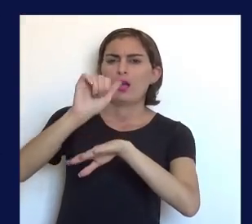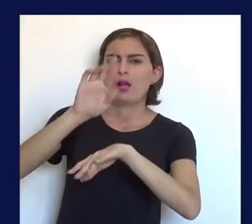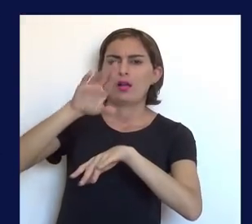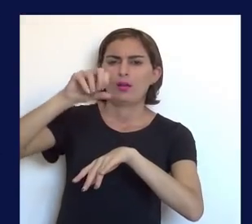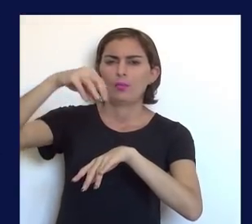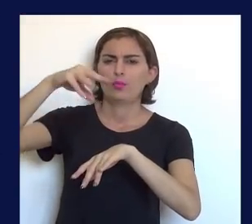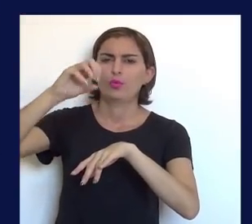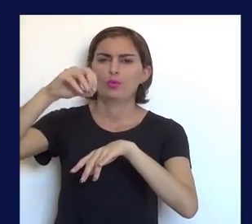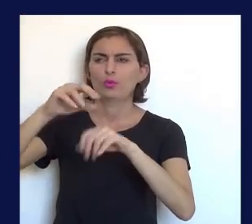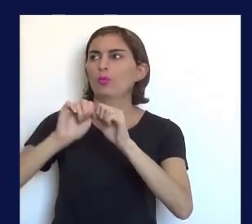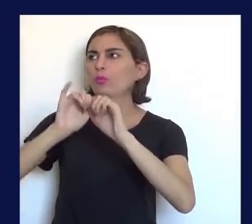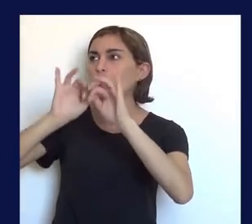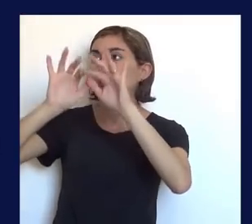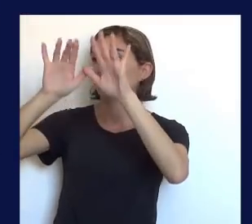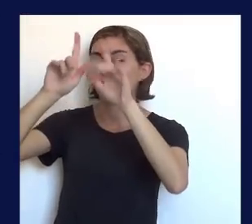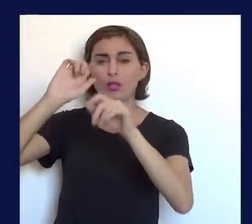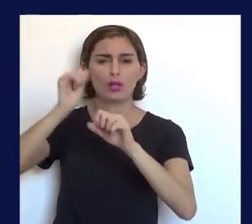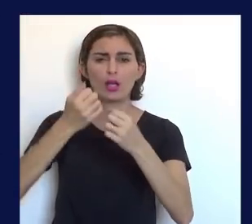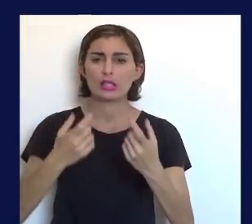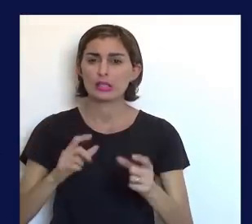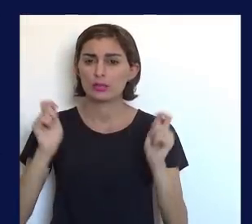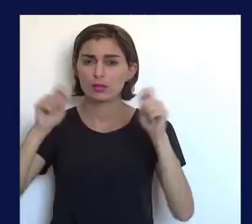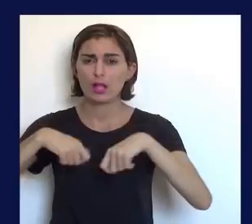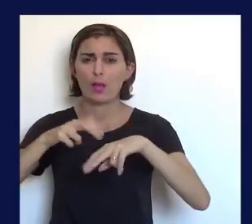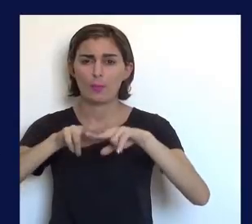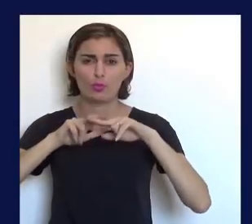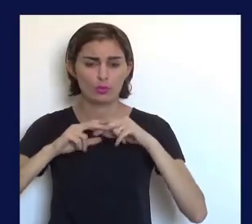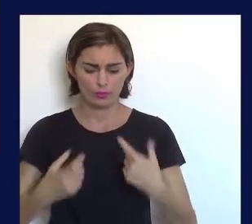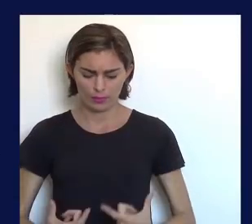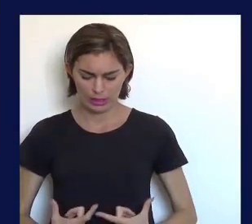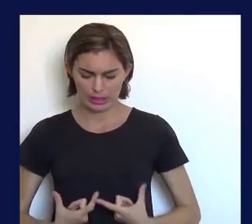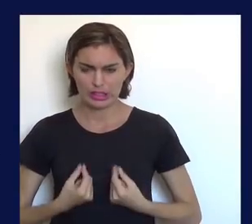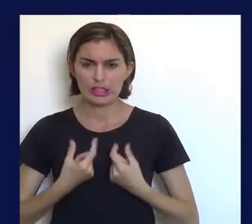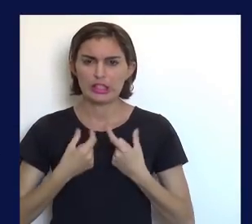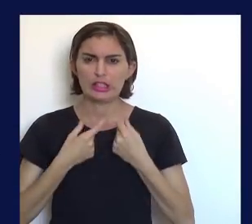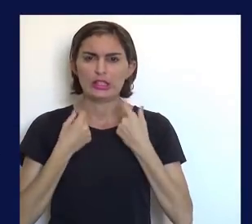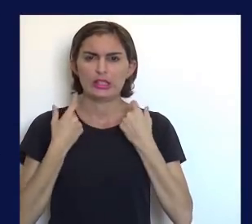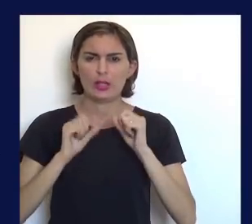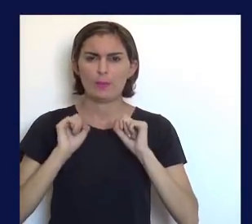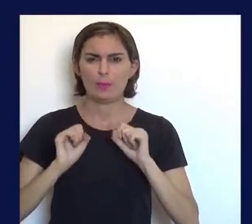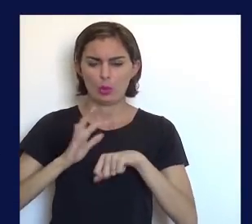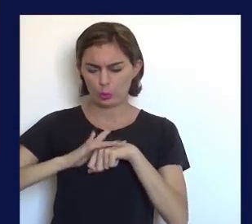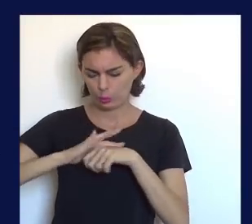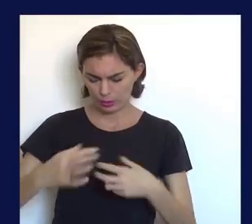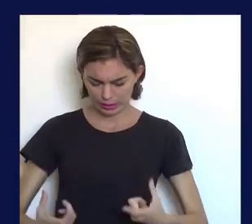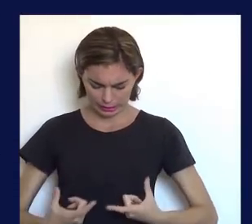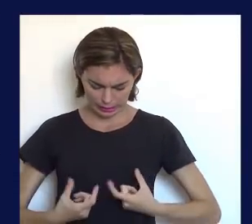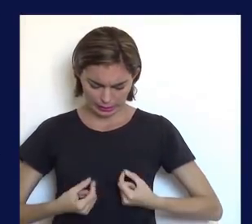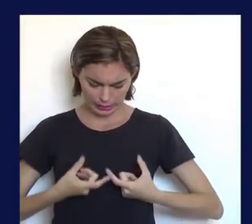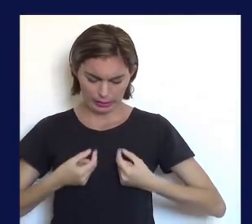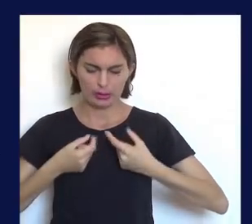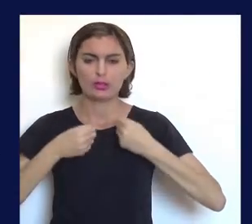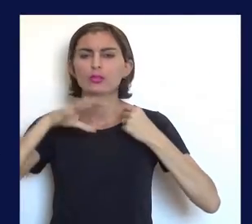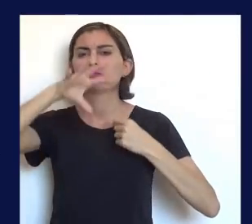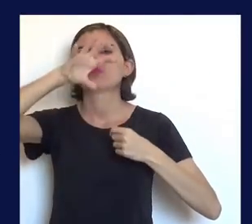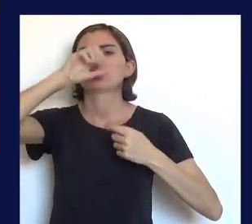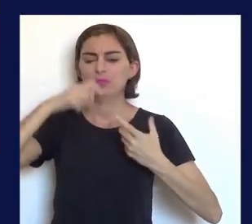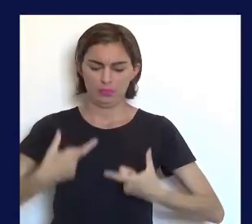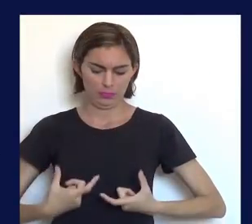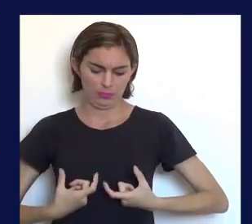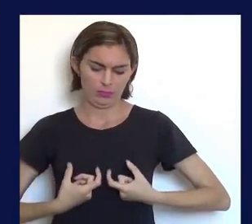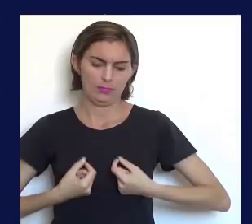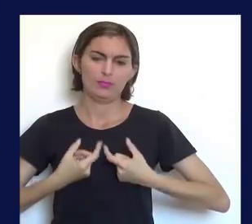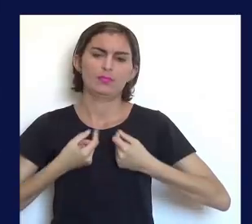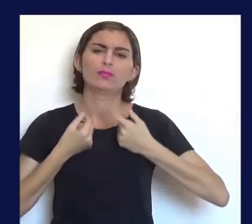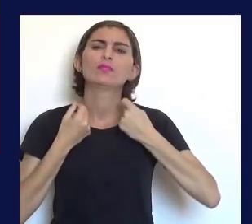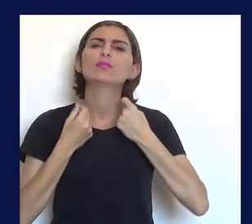O monóxido de carbono é um gás cancerígeno. Em qualquer percentual, esse monóxido de carbono, ele é